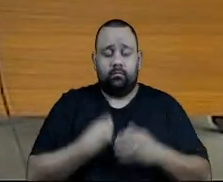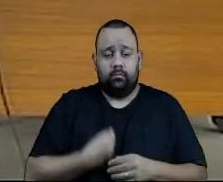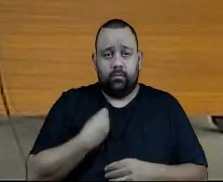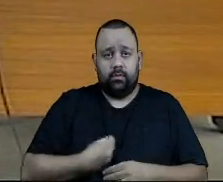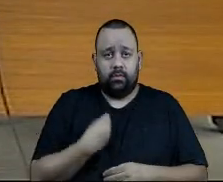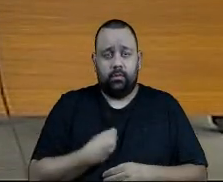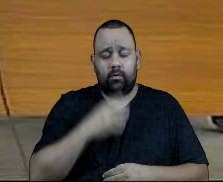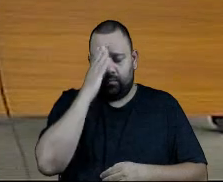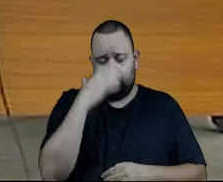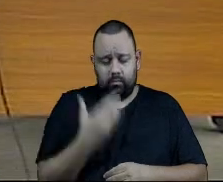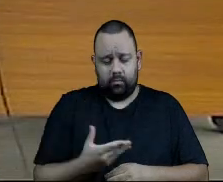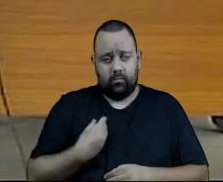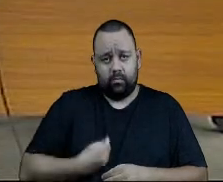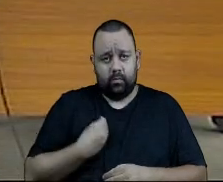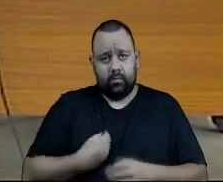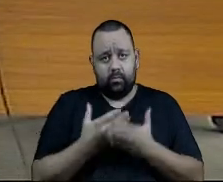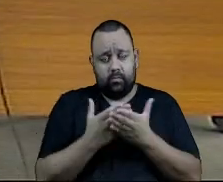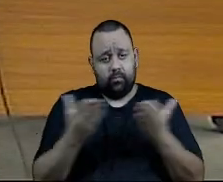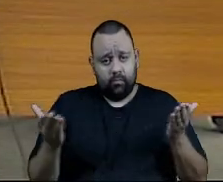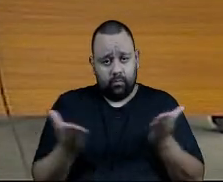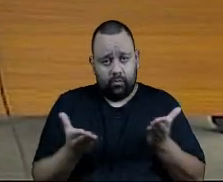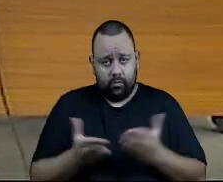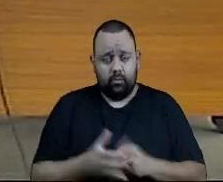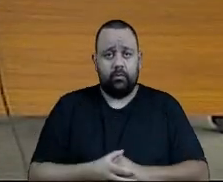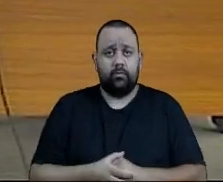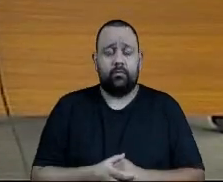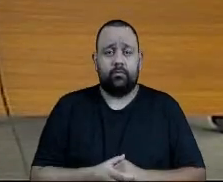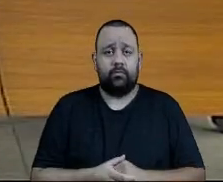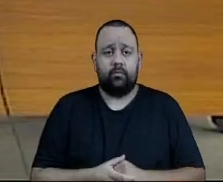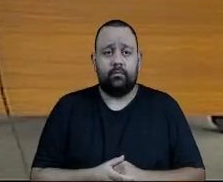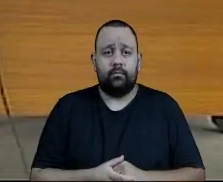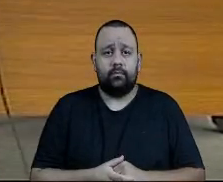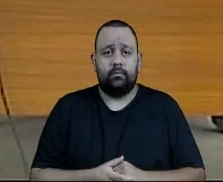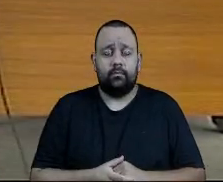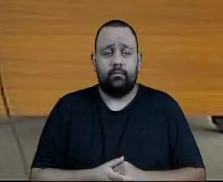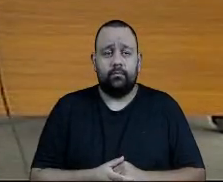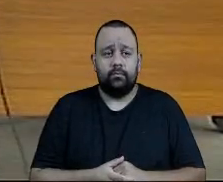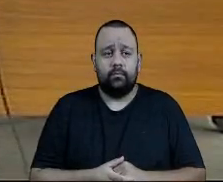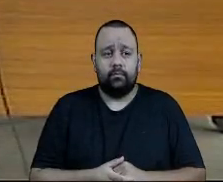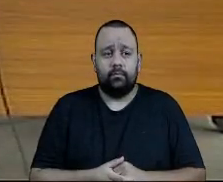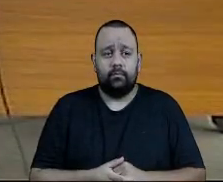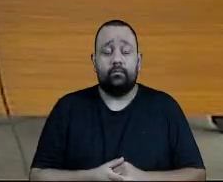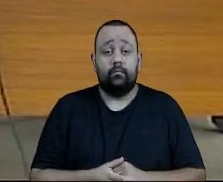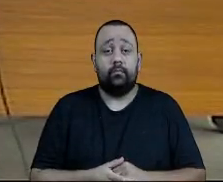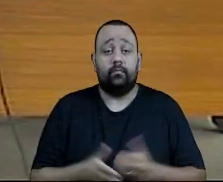tarde ao público presente, que nos dão a honra com a presença nessa tarde.